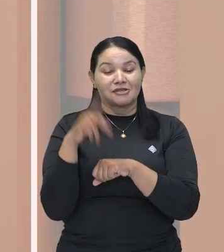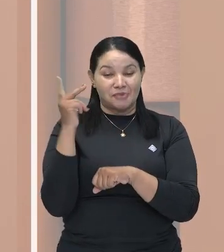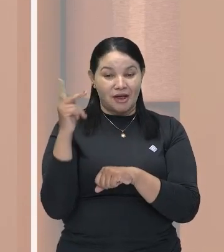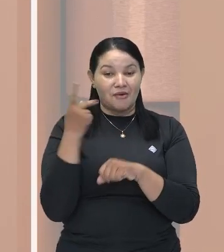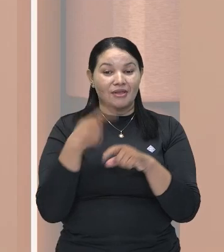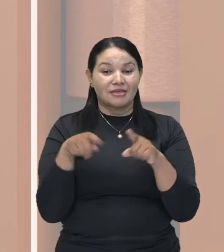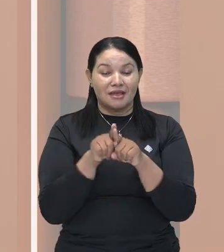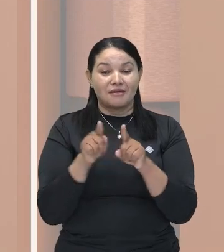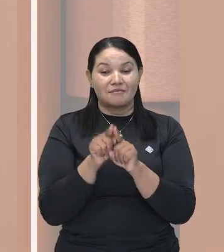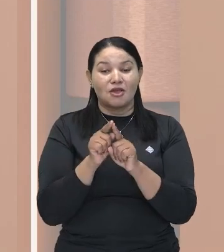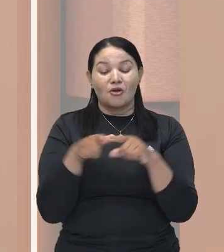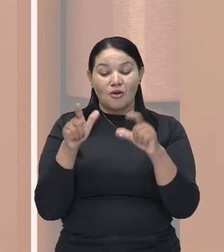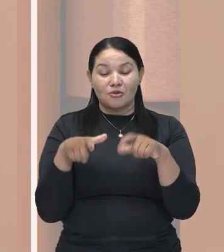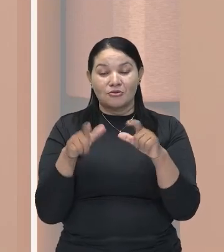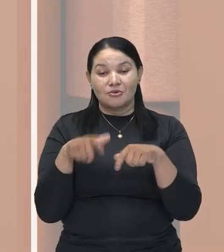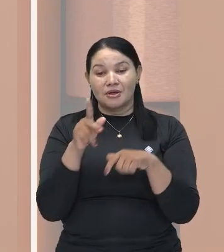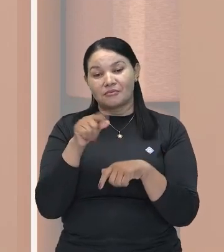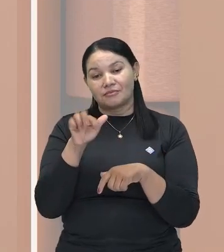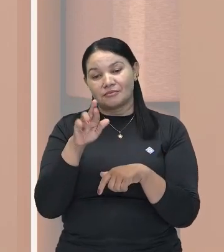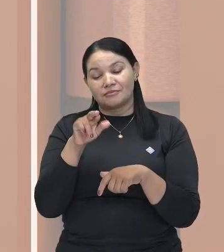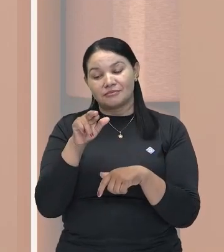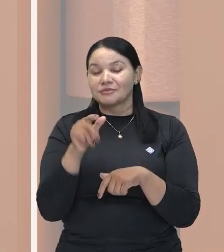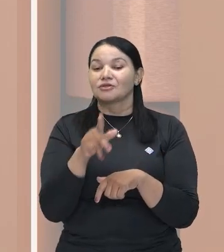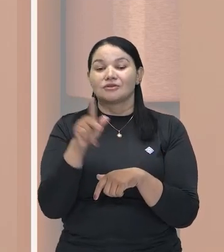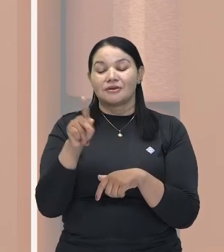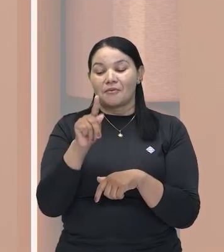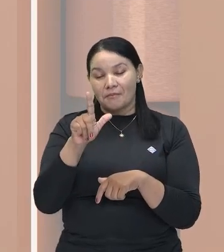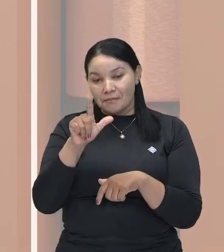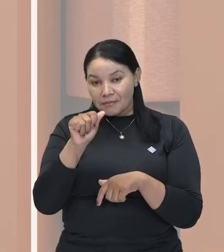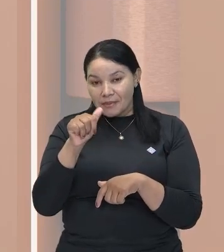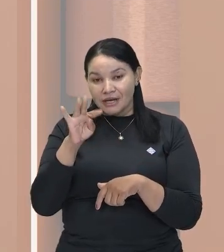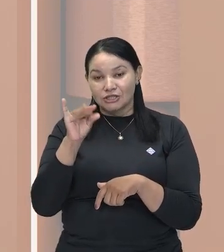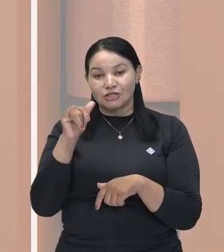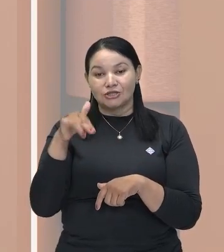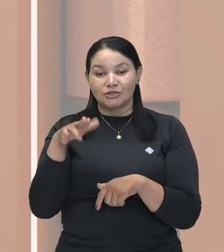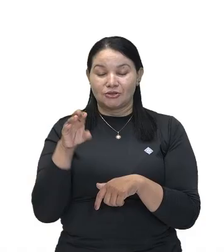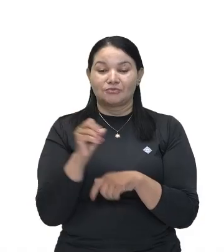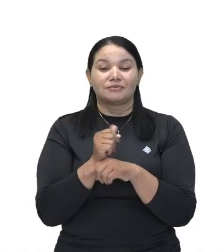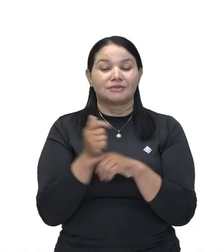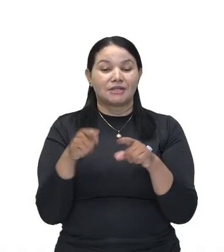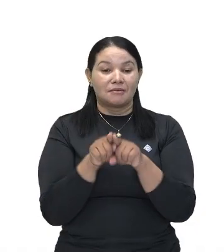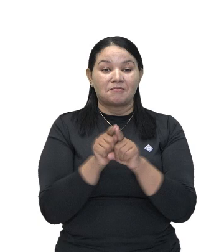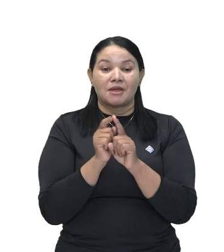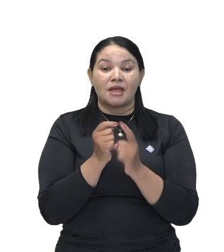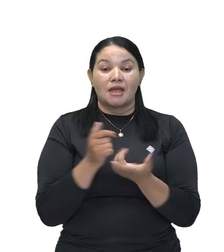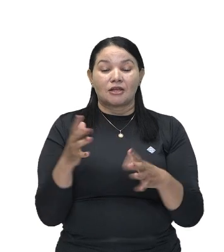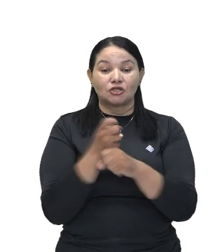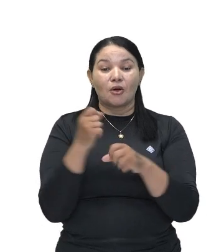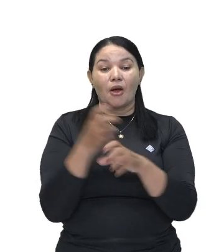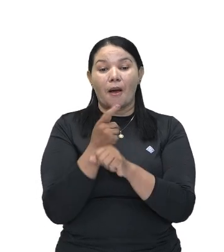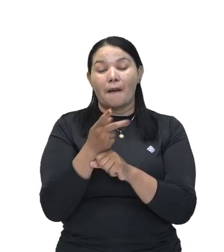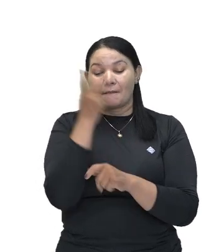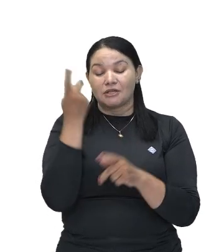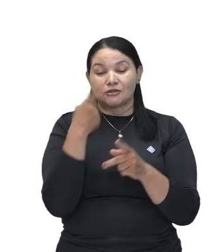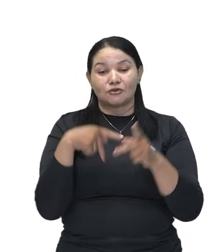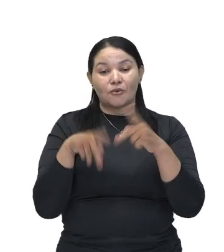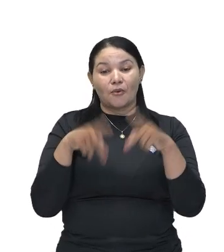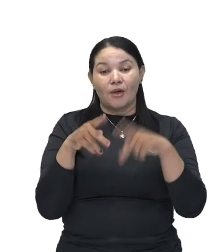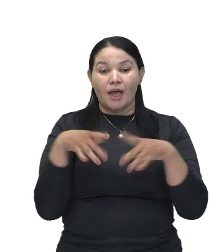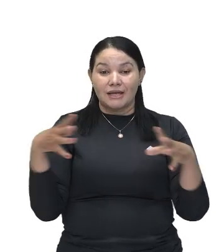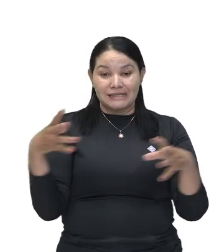país platino. E aí nós vamos falar ainda, né, sobre os dados populacionais desse país. De acordo com o